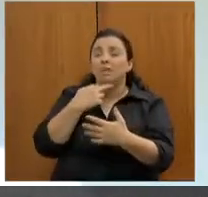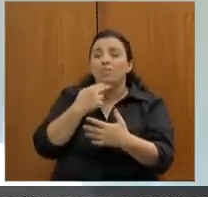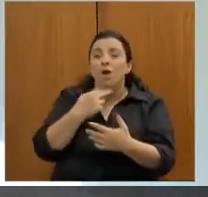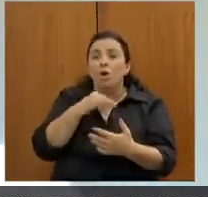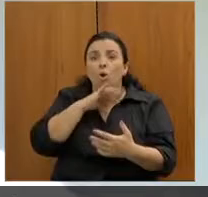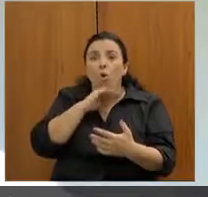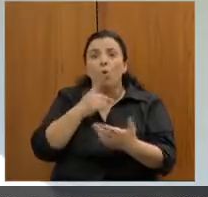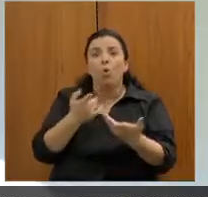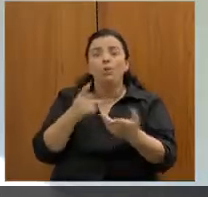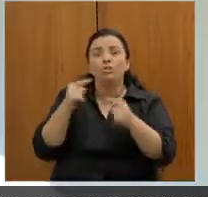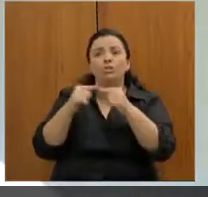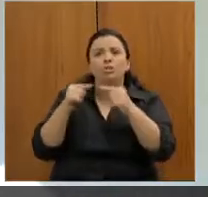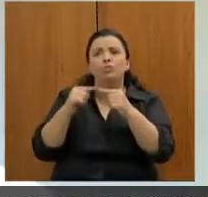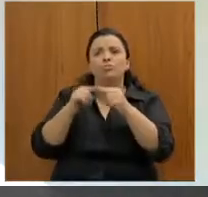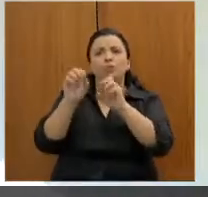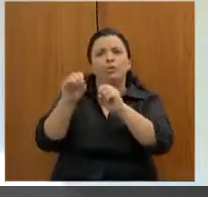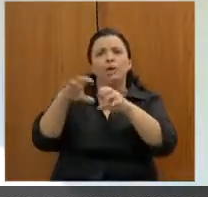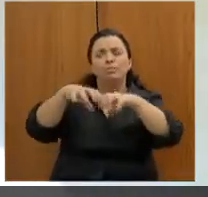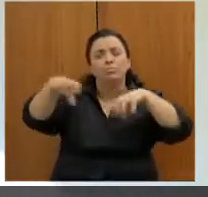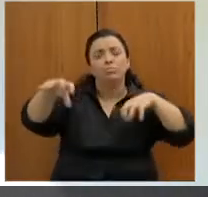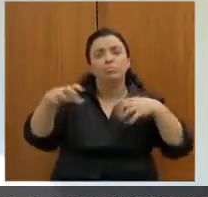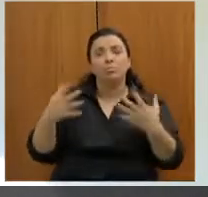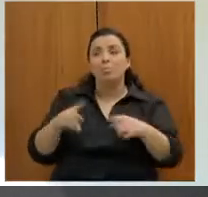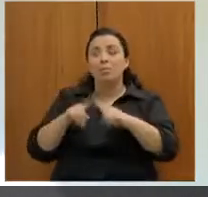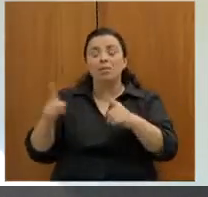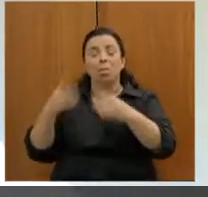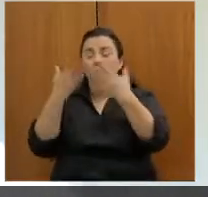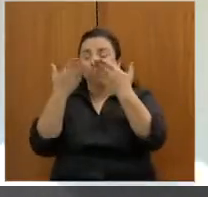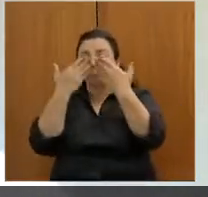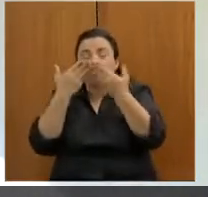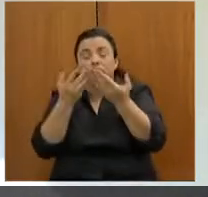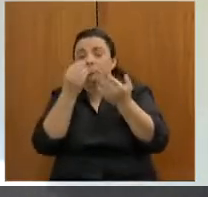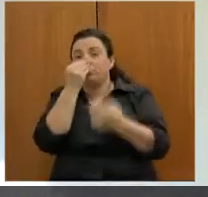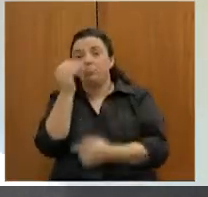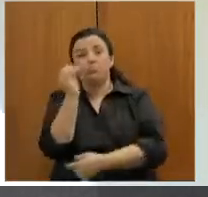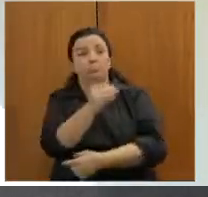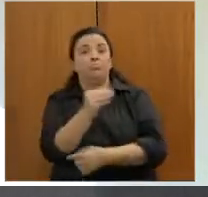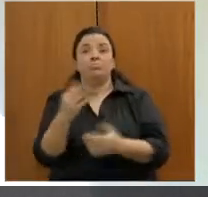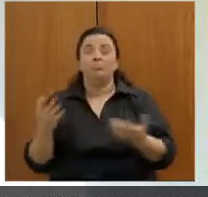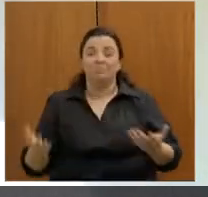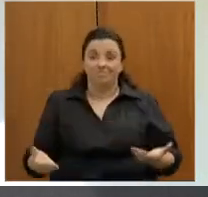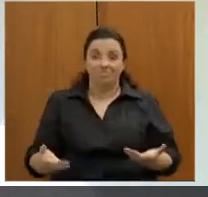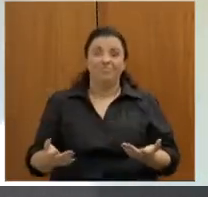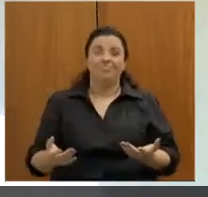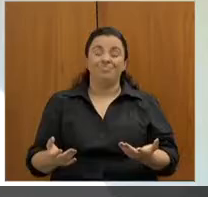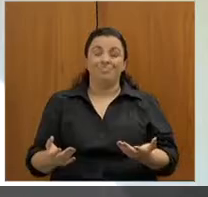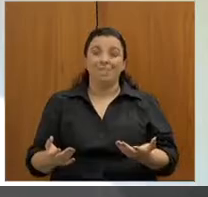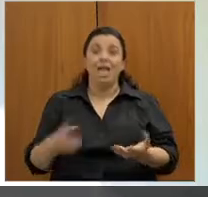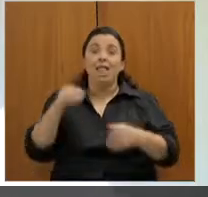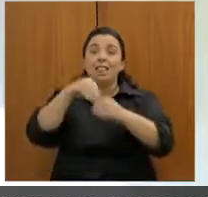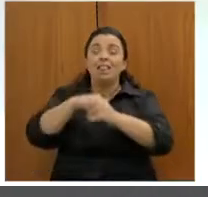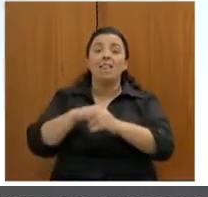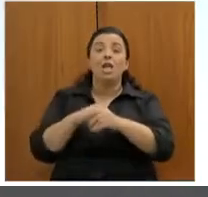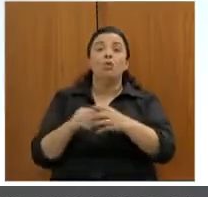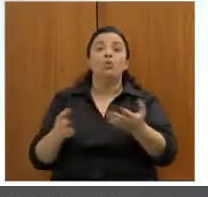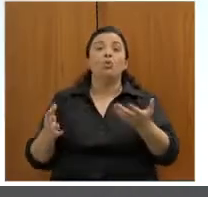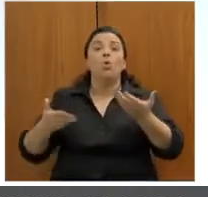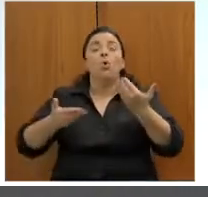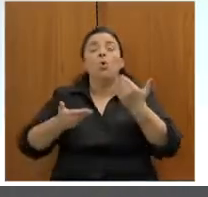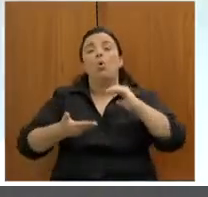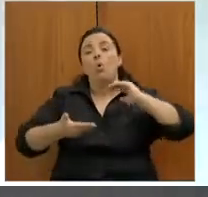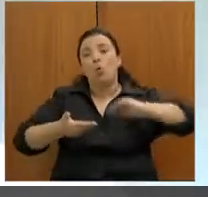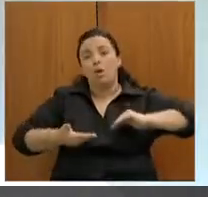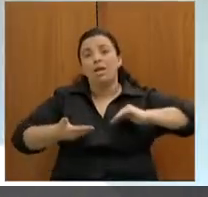polarização de debate de gênero dentro da câmara federal dentro do congresso continua receberam o nosso cotidiano